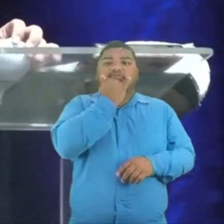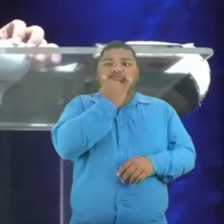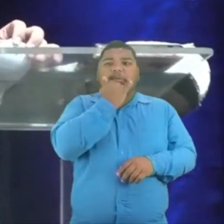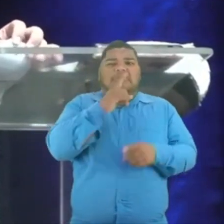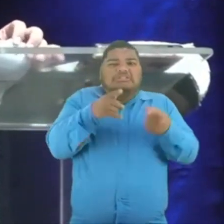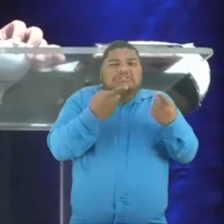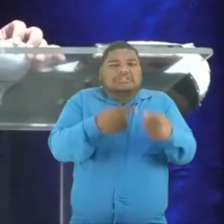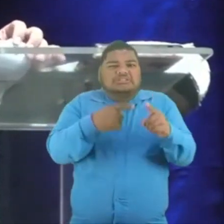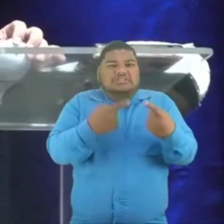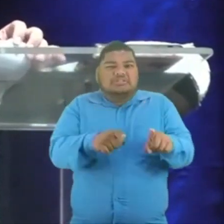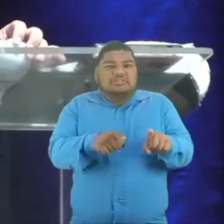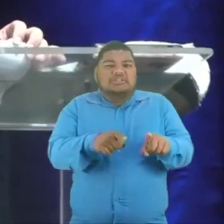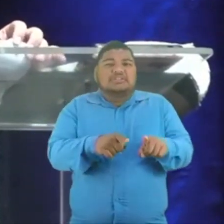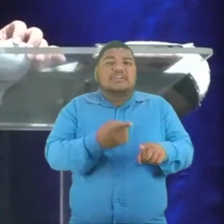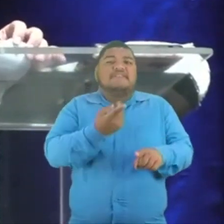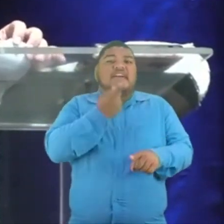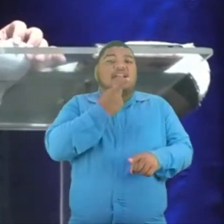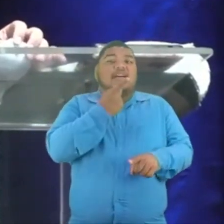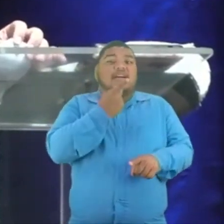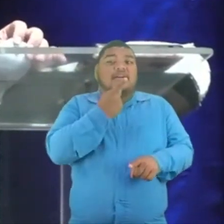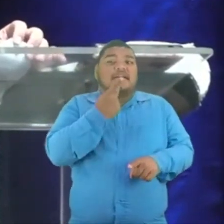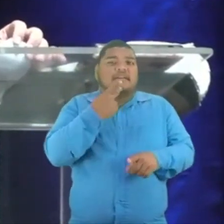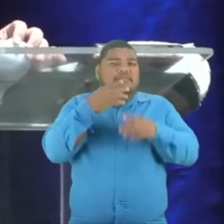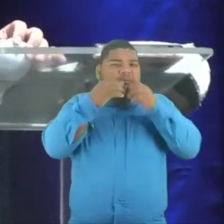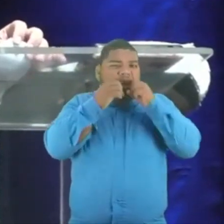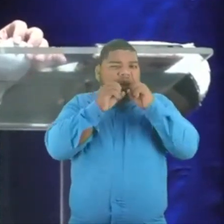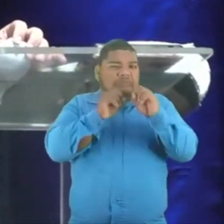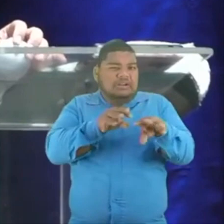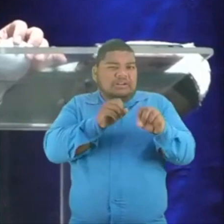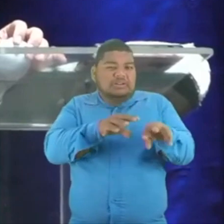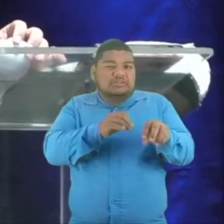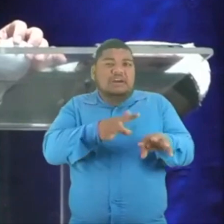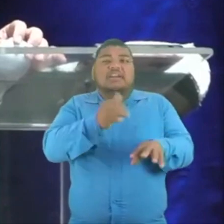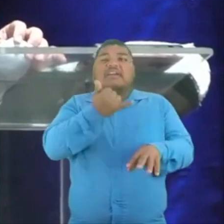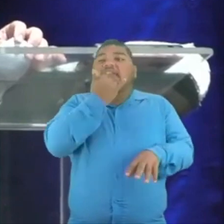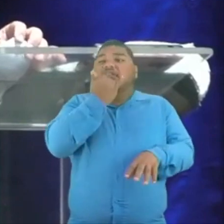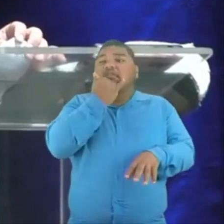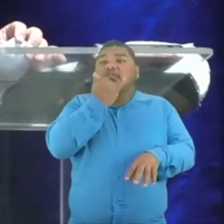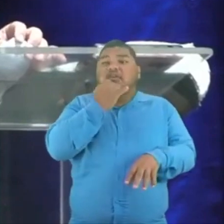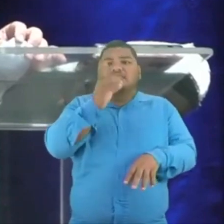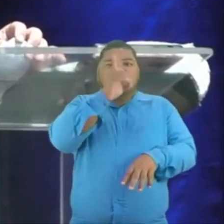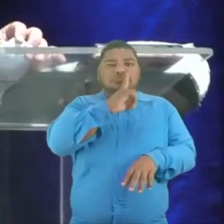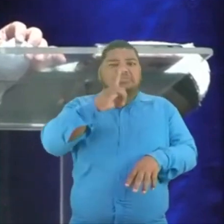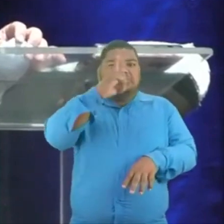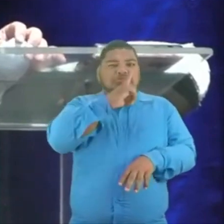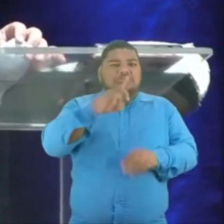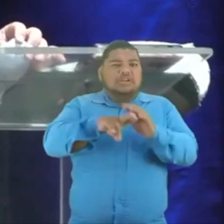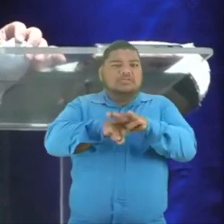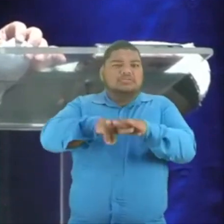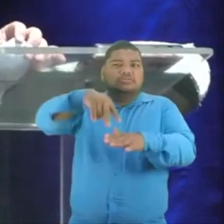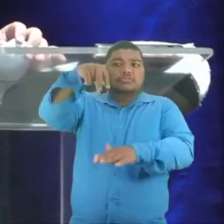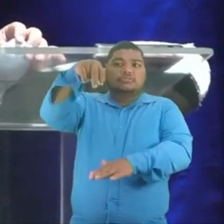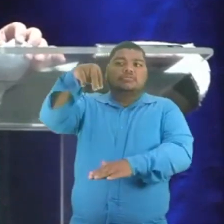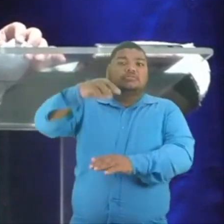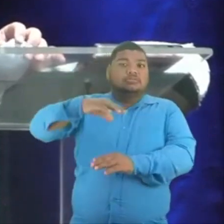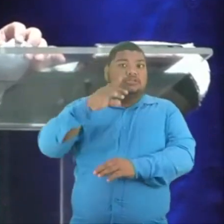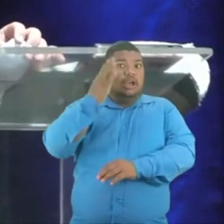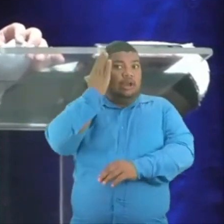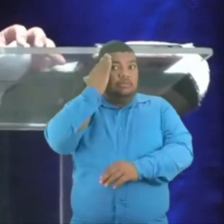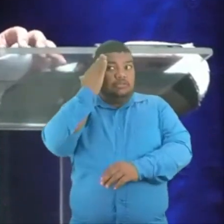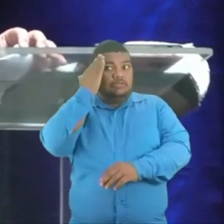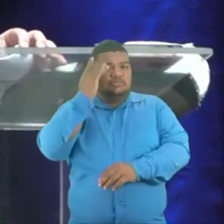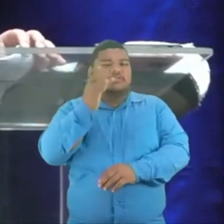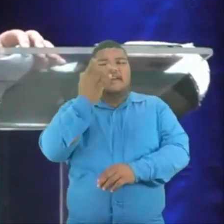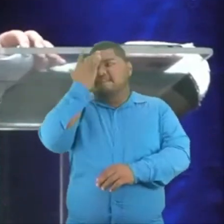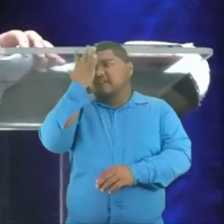passava, e ele dizia que o pregador dava a desculpa do domingo da ressurreição. Sabe o que isso quer dizer? É muito